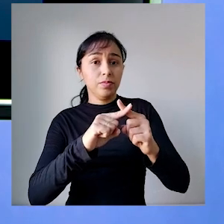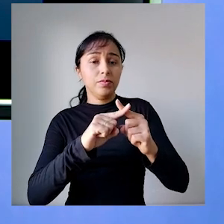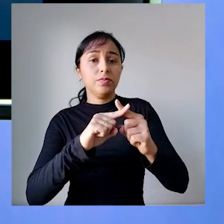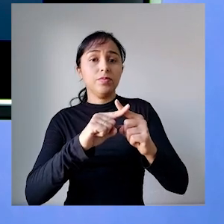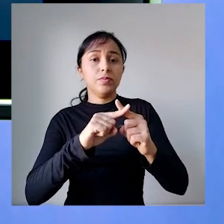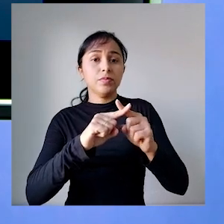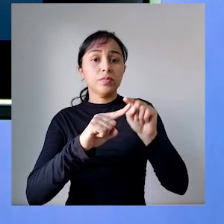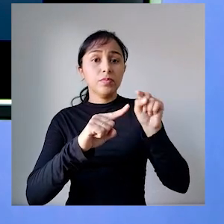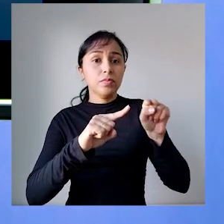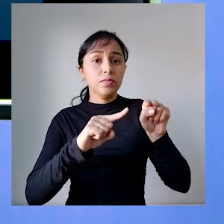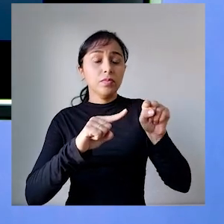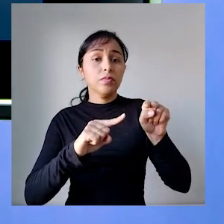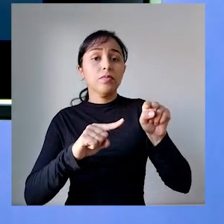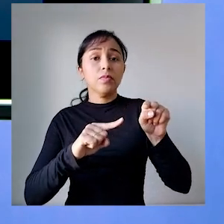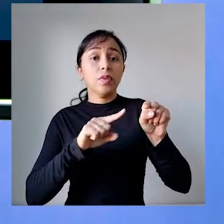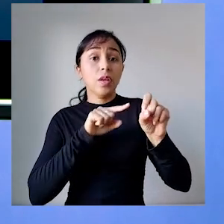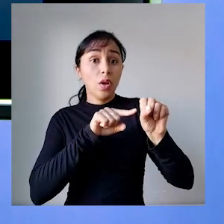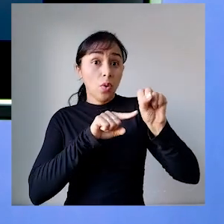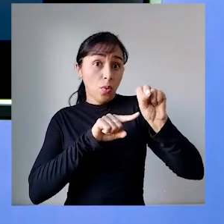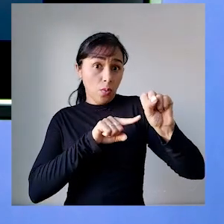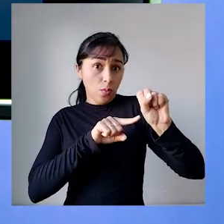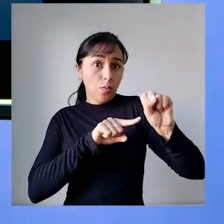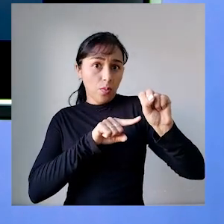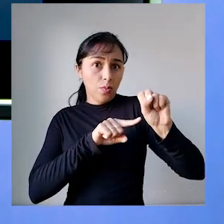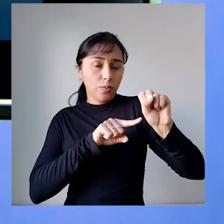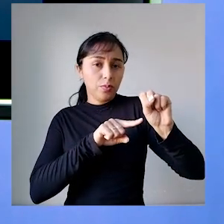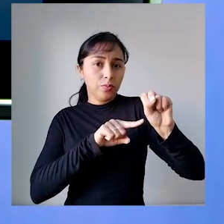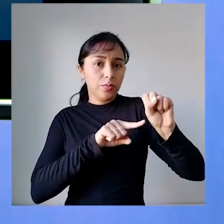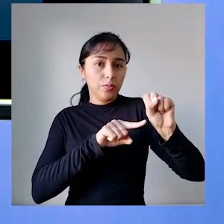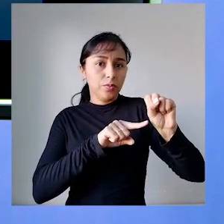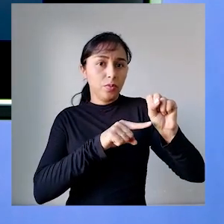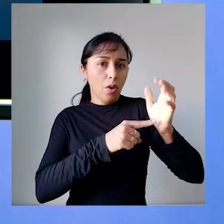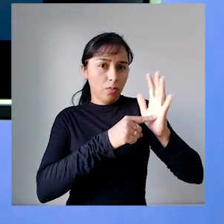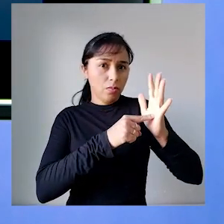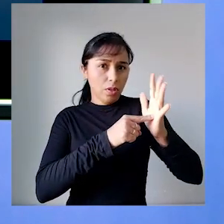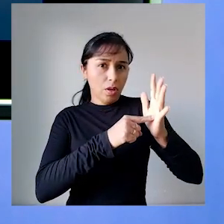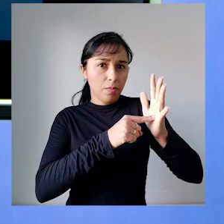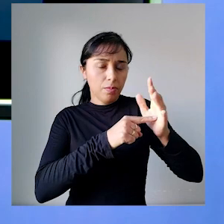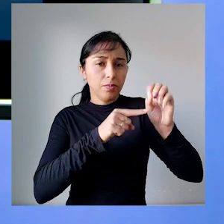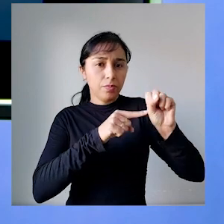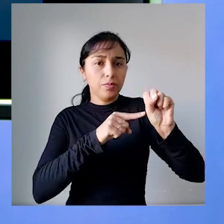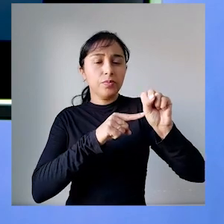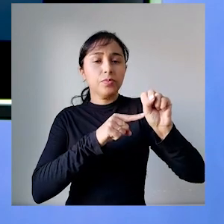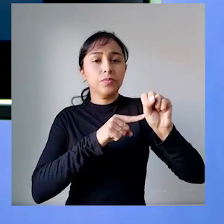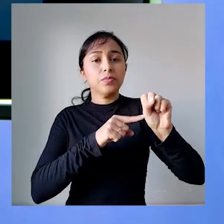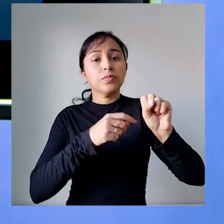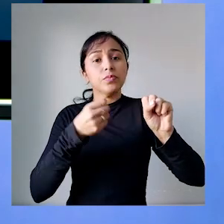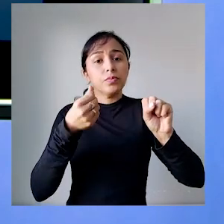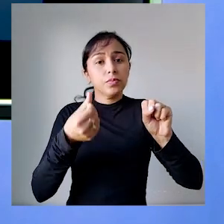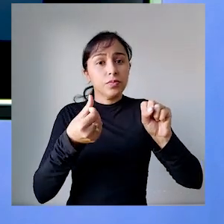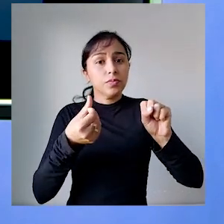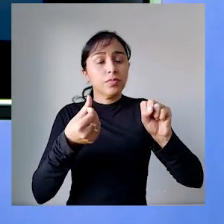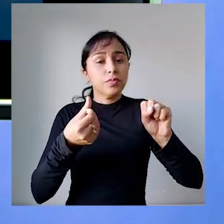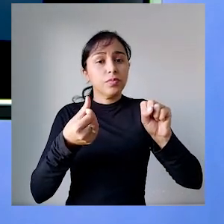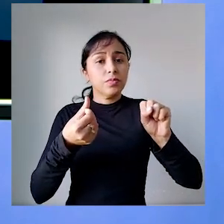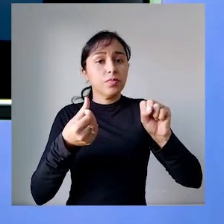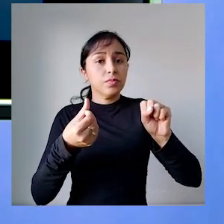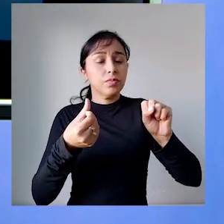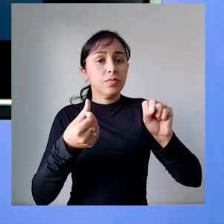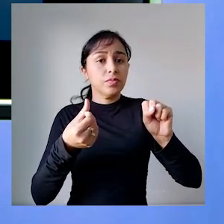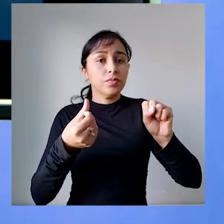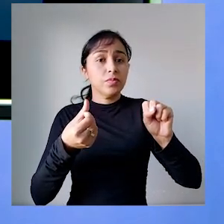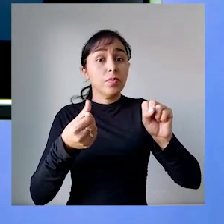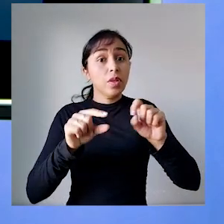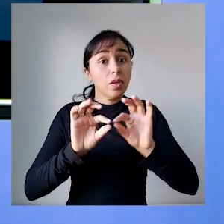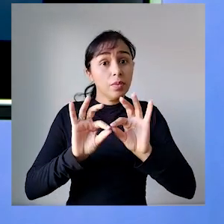cima. Então, se 8 máquinas fazem um serviço em 6 dias, 12 máquinas, lógico, tem que fazer esse serviço em um menor tempo,